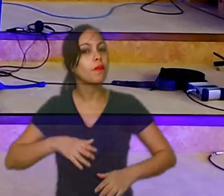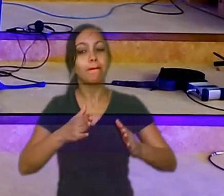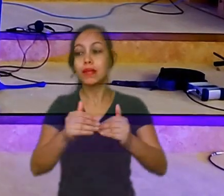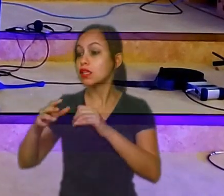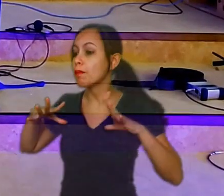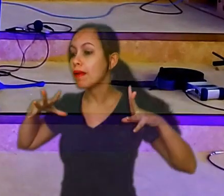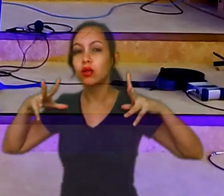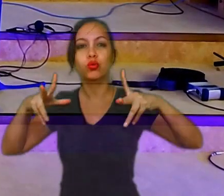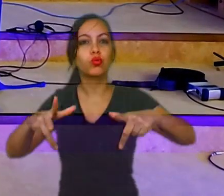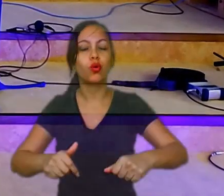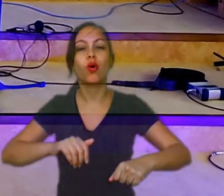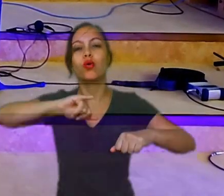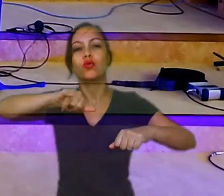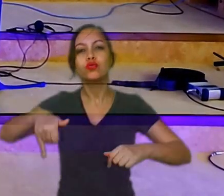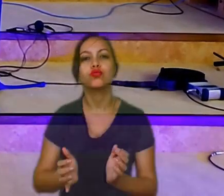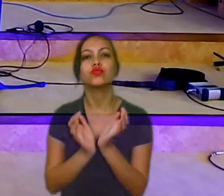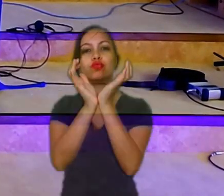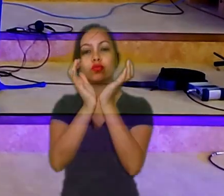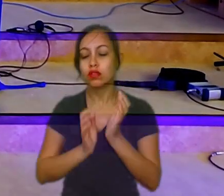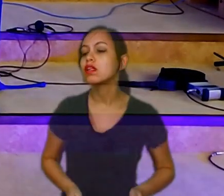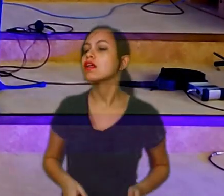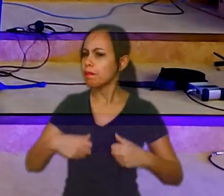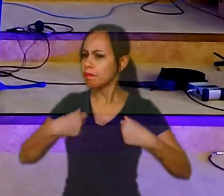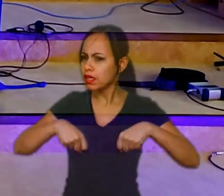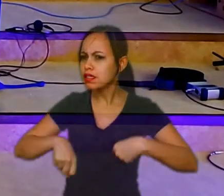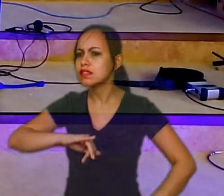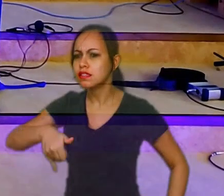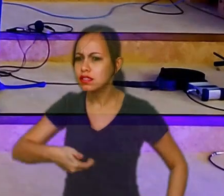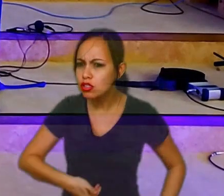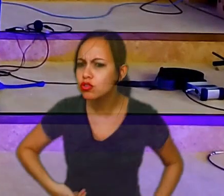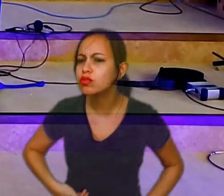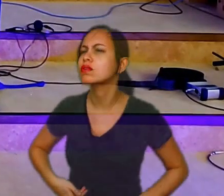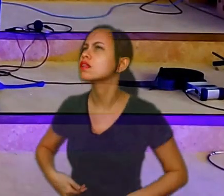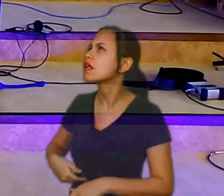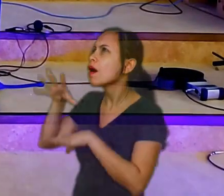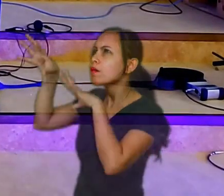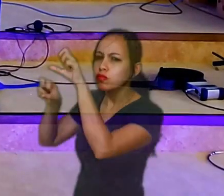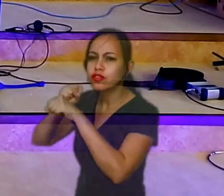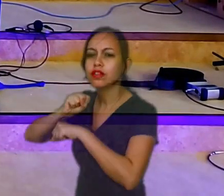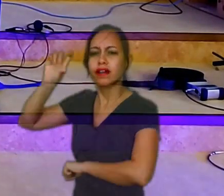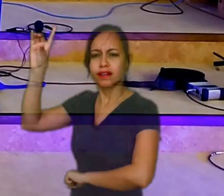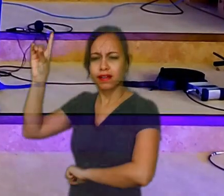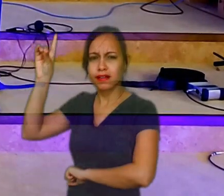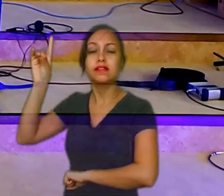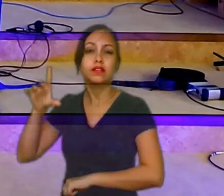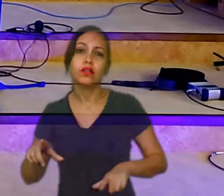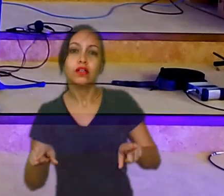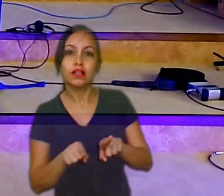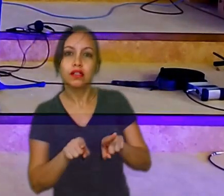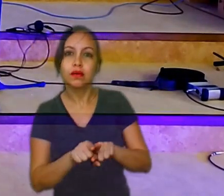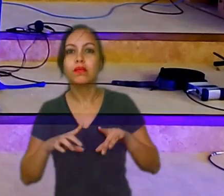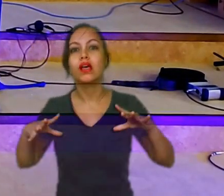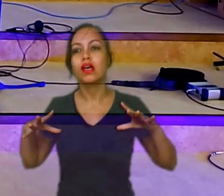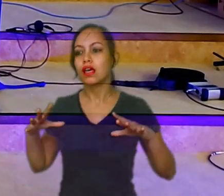Judá. Judá se congregou para pedir socorro ao Senhor. Também de todas as cidades de Judá